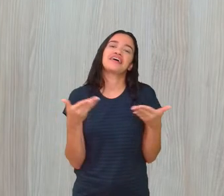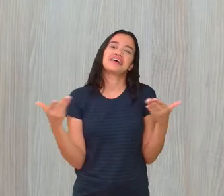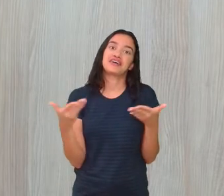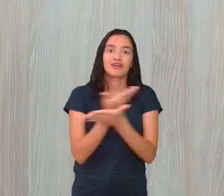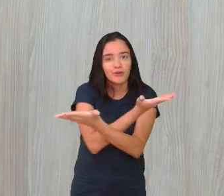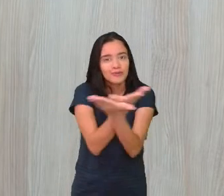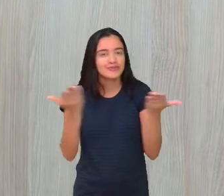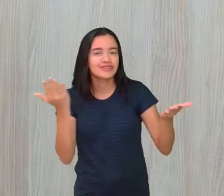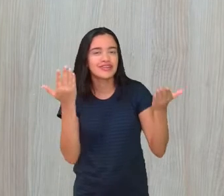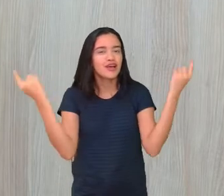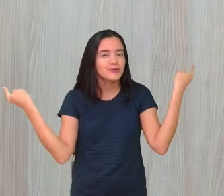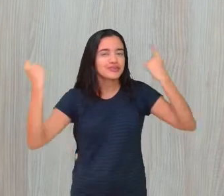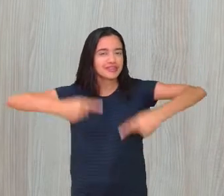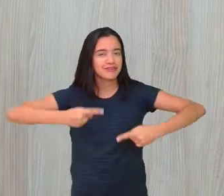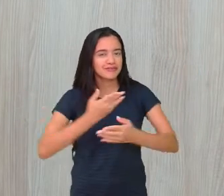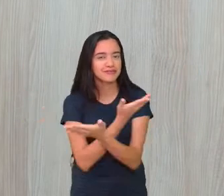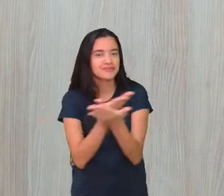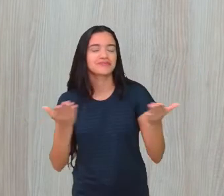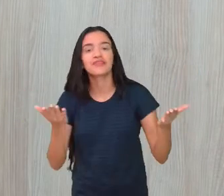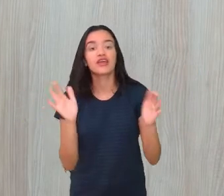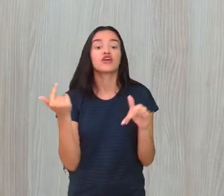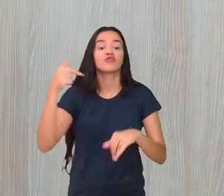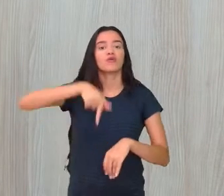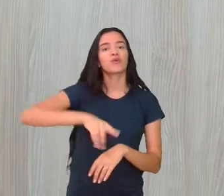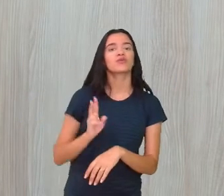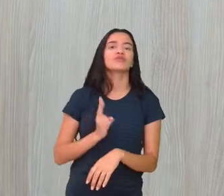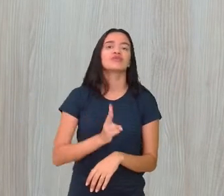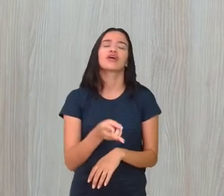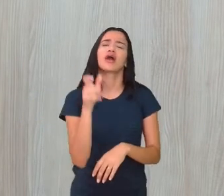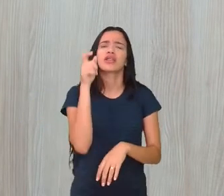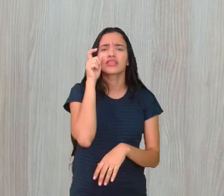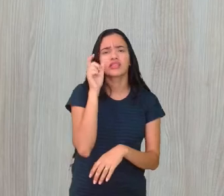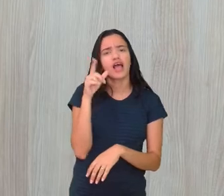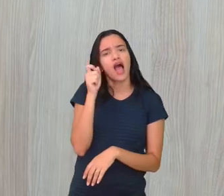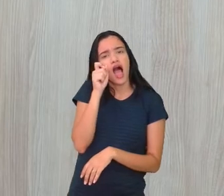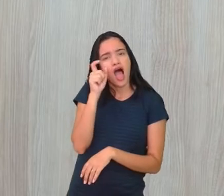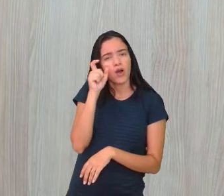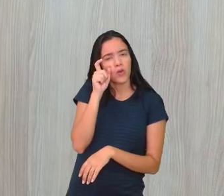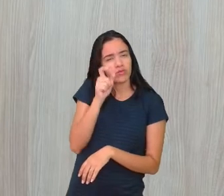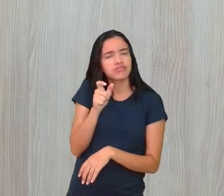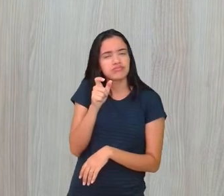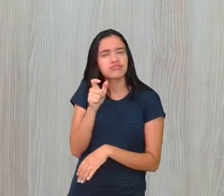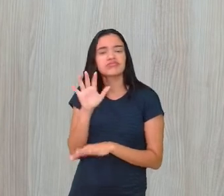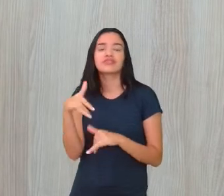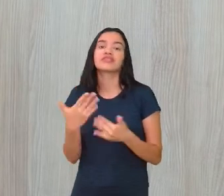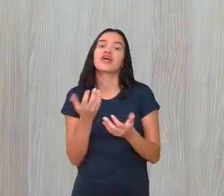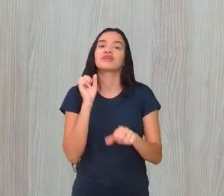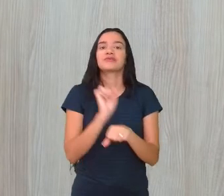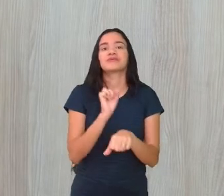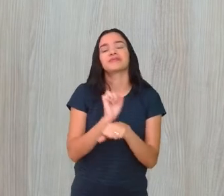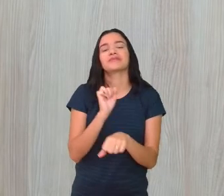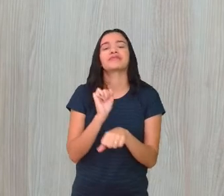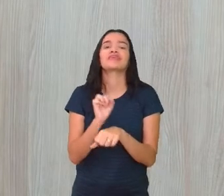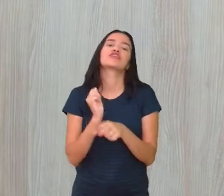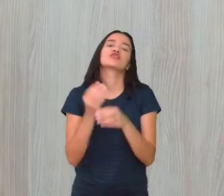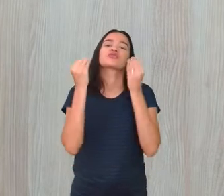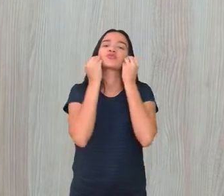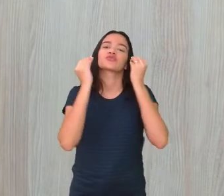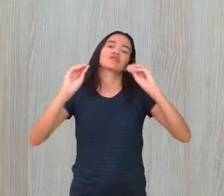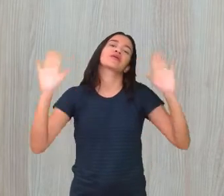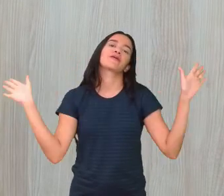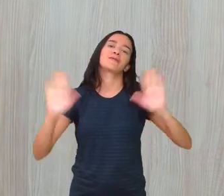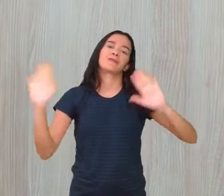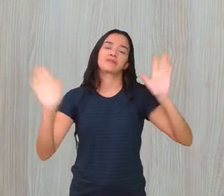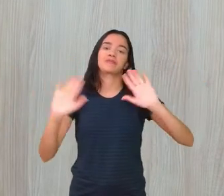vocês, hein, gente? O desafio foi lançado, vou ficar aqui na curiosidade aguardando a resposta de vocês. Beijo, até a